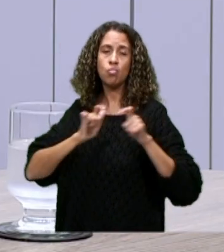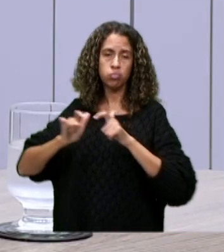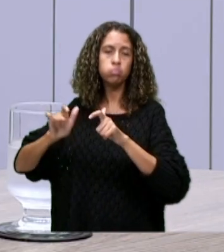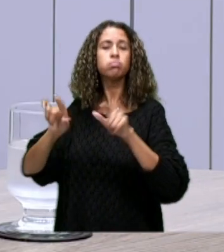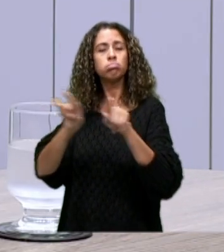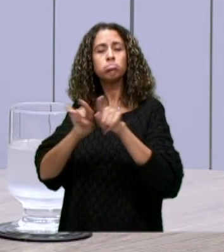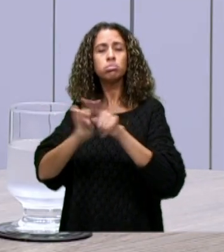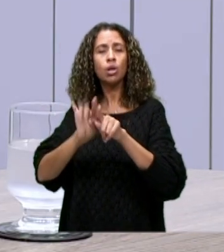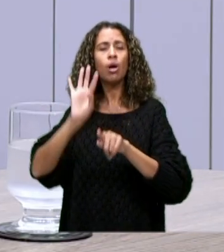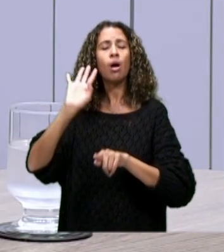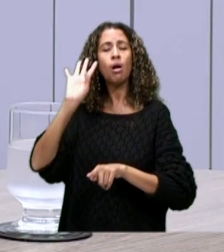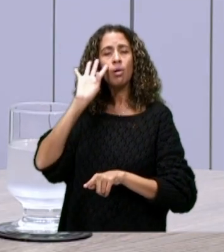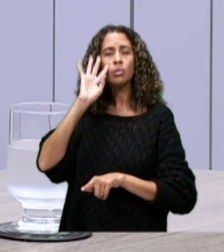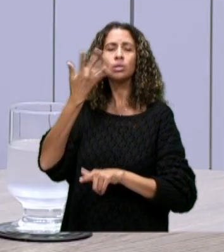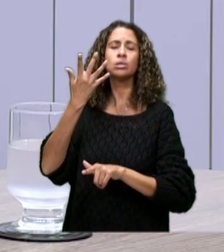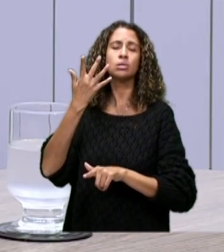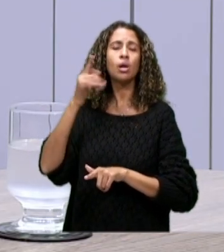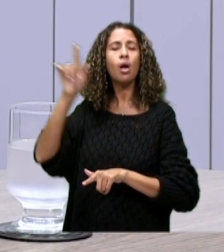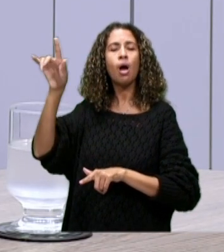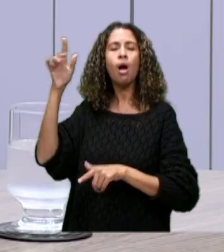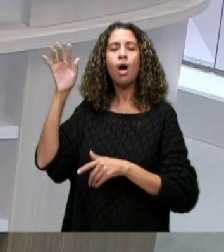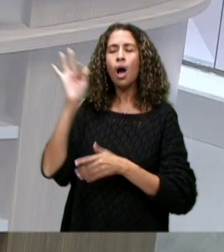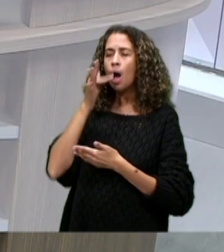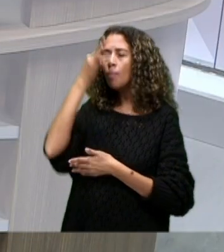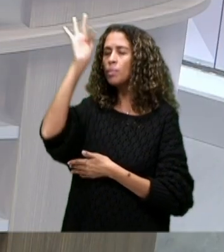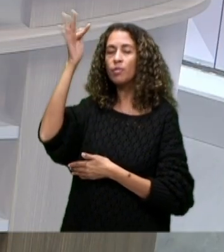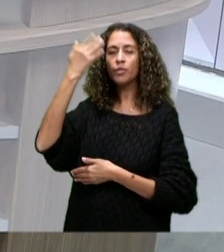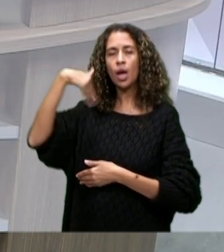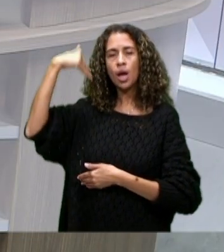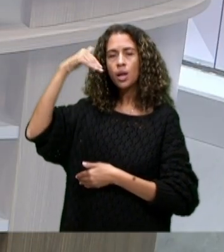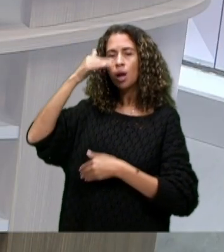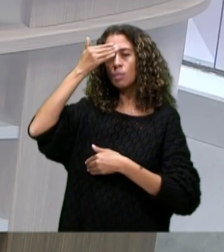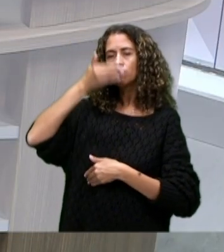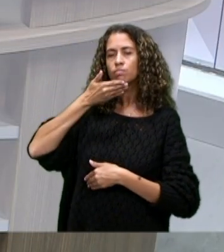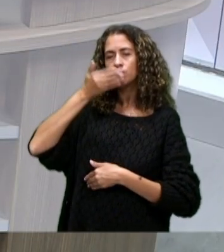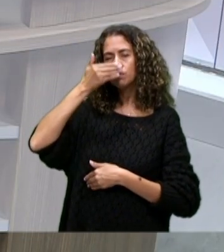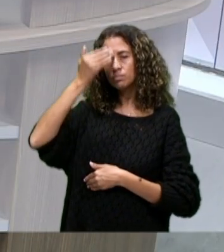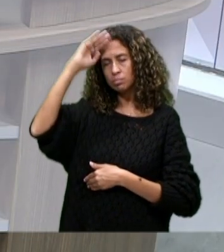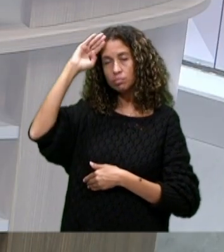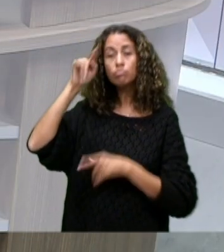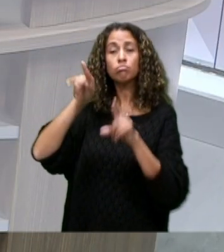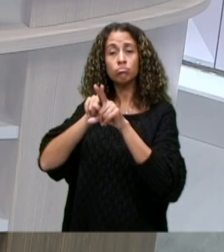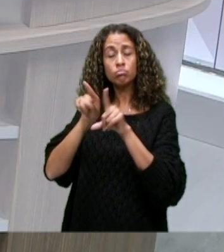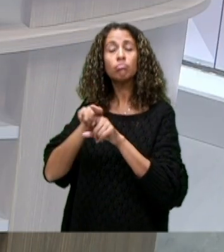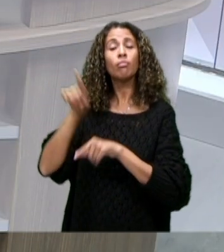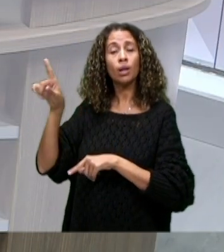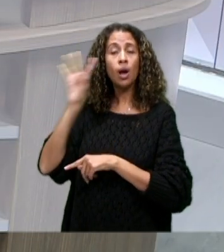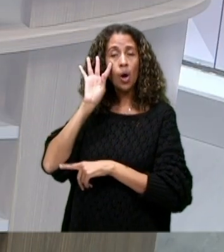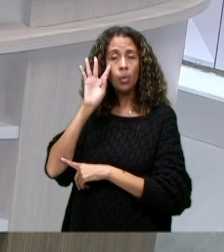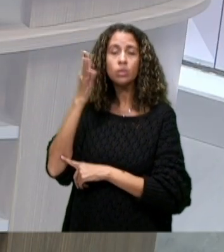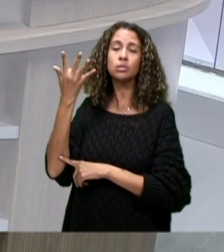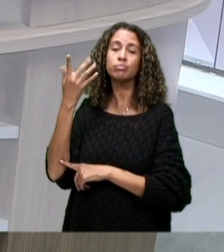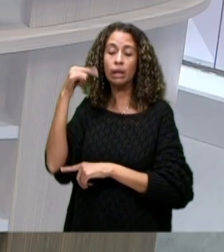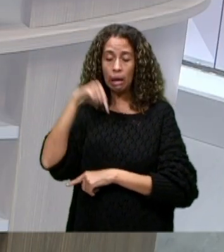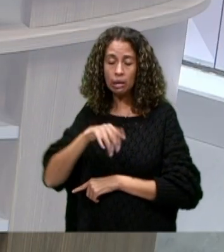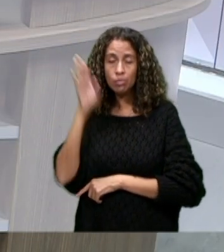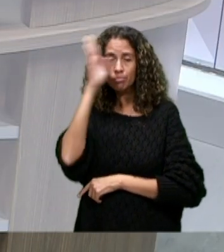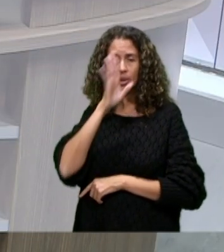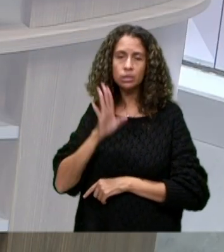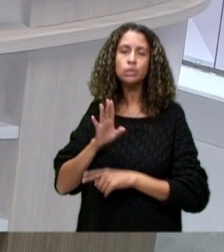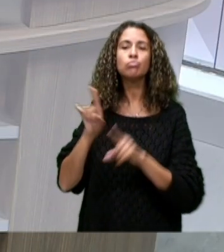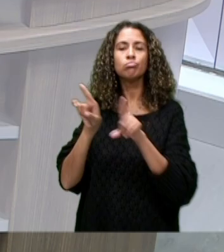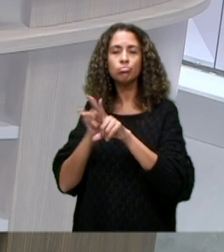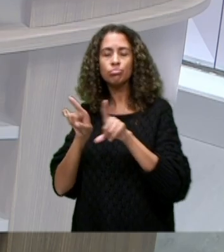tinha acontecido, acho que a Primavera Árabe nessa época, Já né? tinha acontecido, Que eles chamam de Primavera Árabe, né? E aí veio o Brasil, vieram